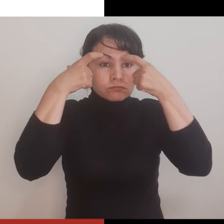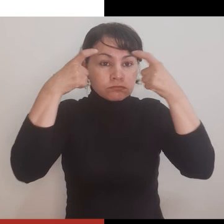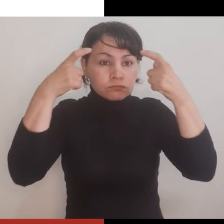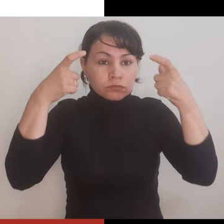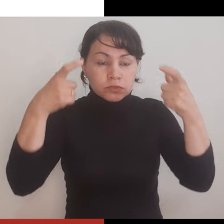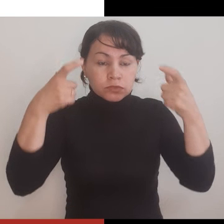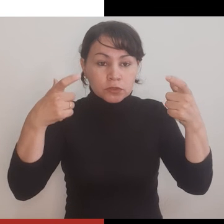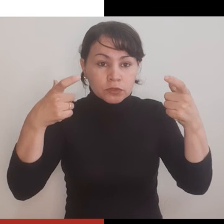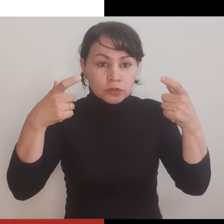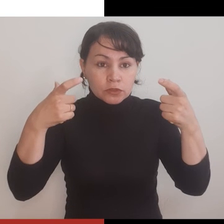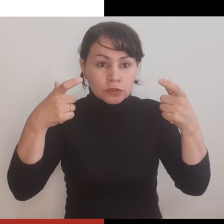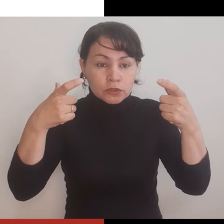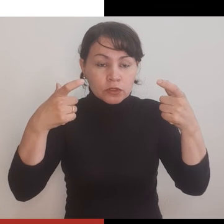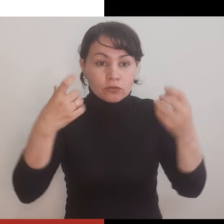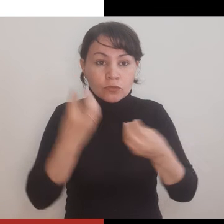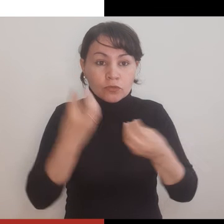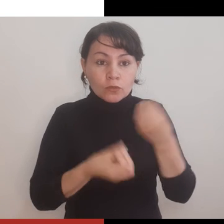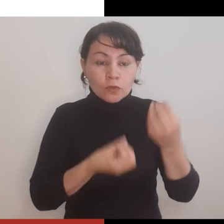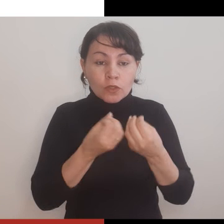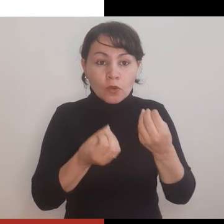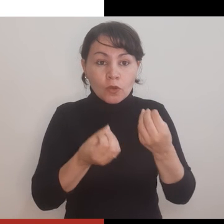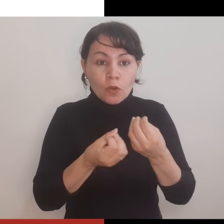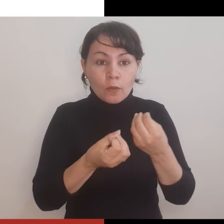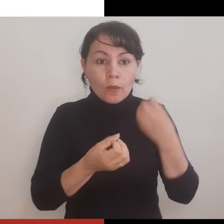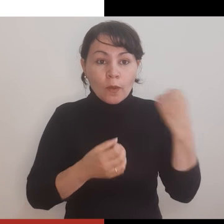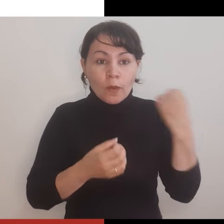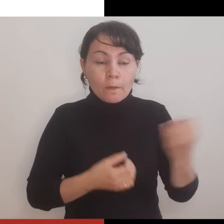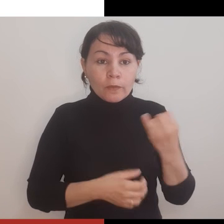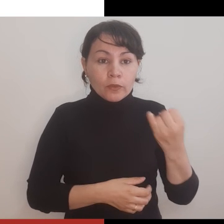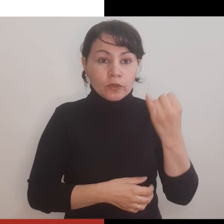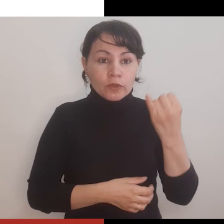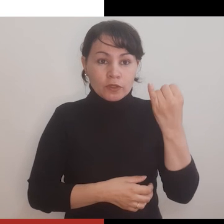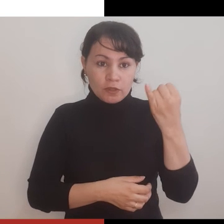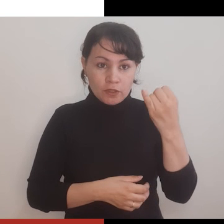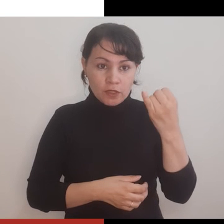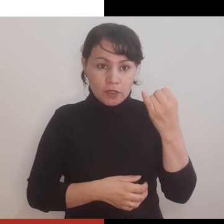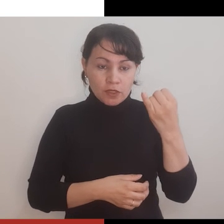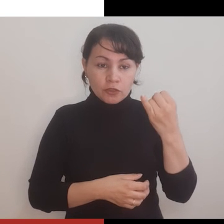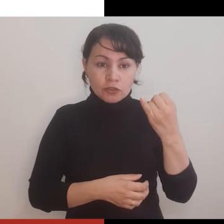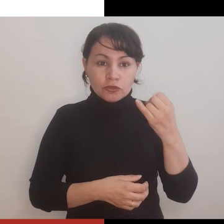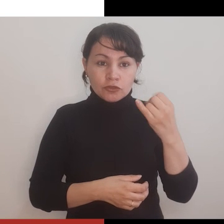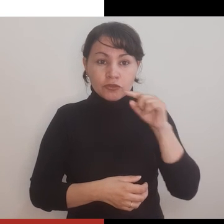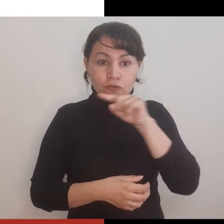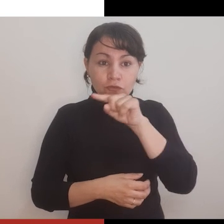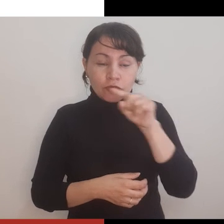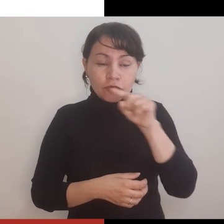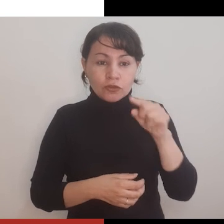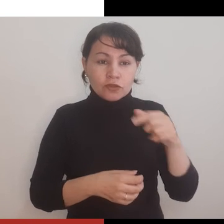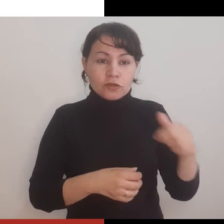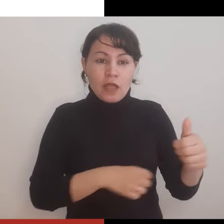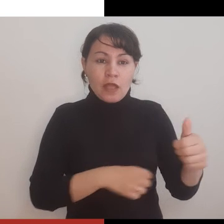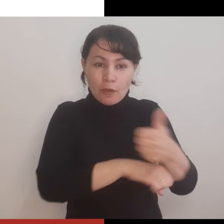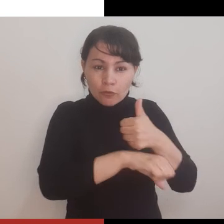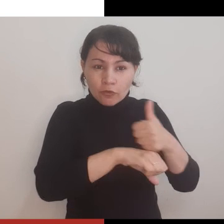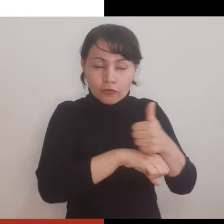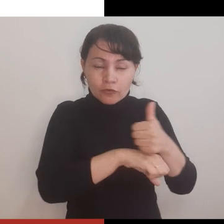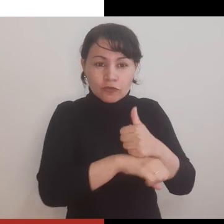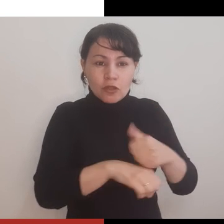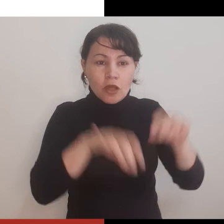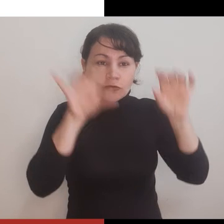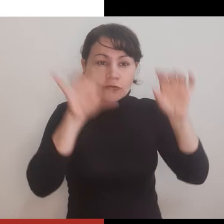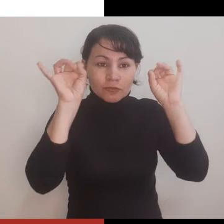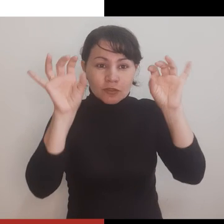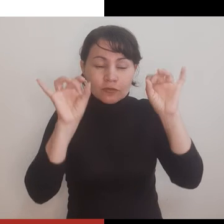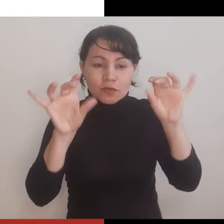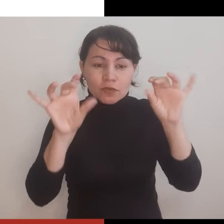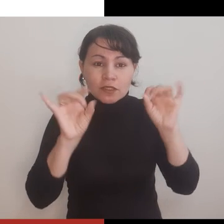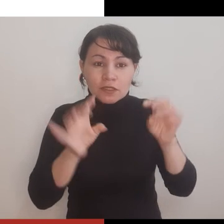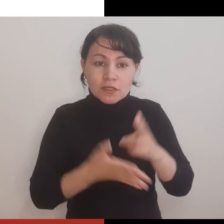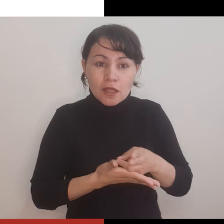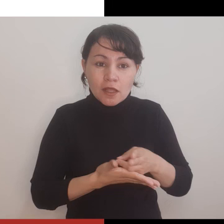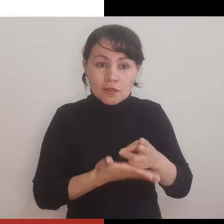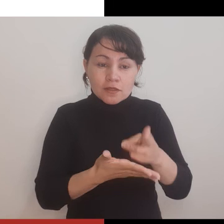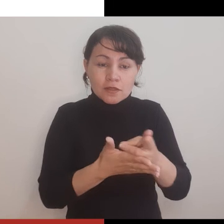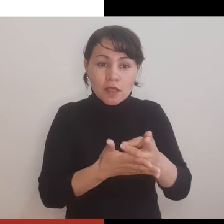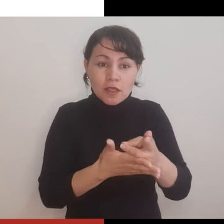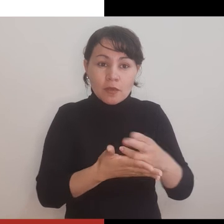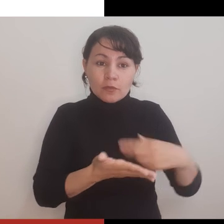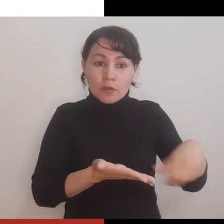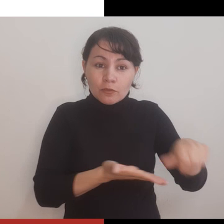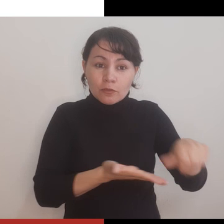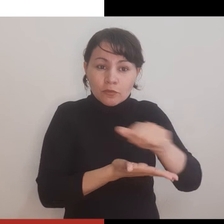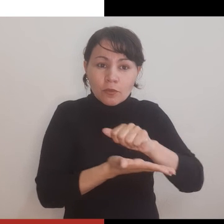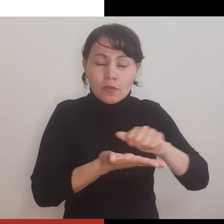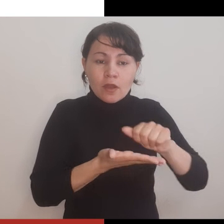conscientização de quanto é importante você se especializar numa área para estar atuando num